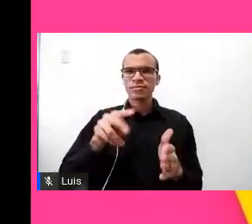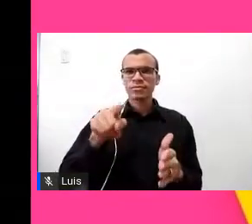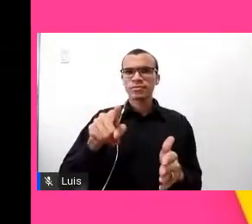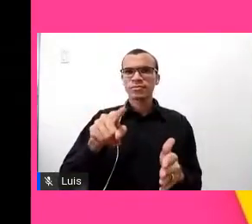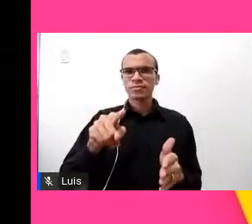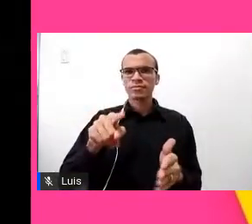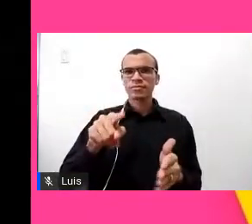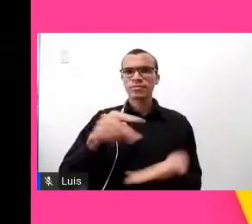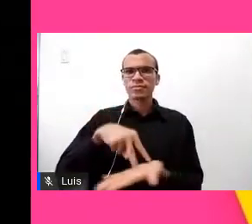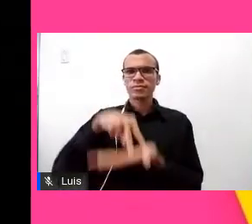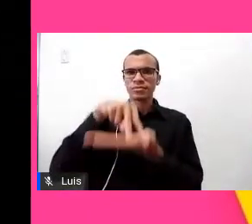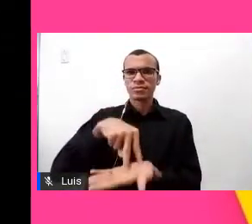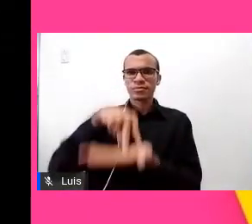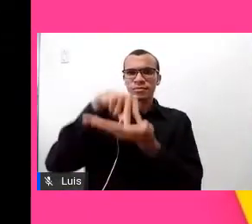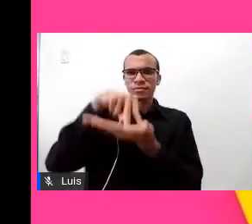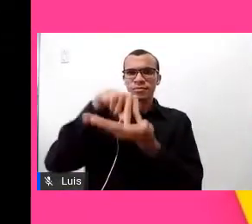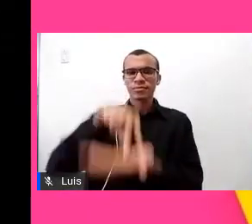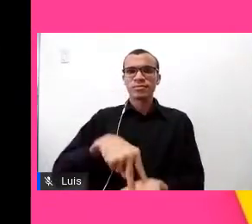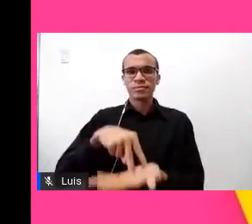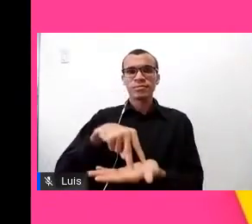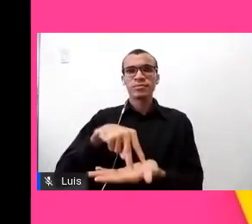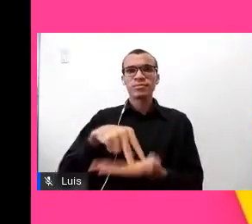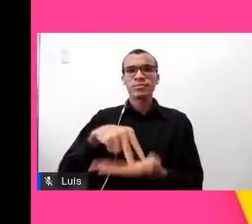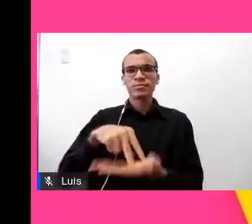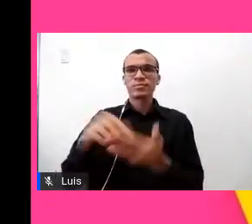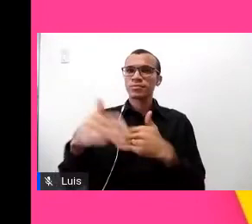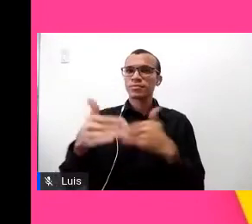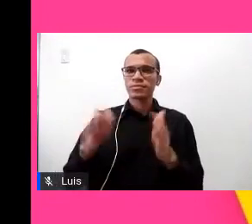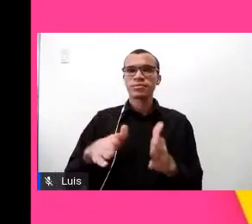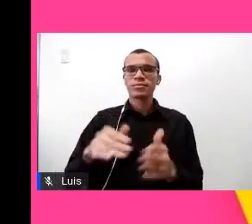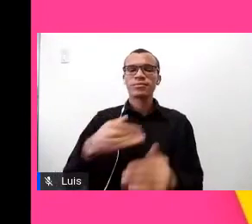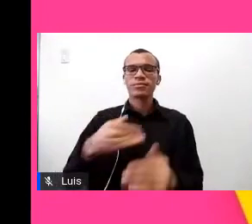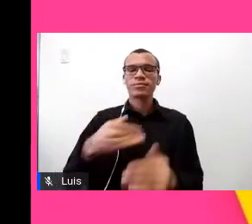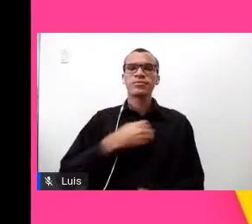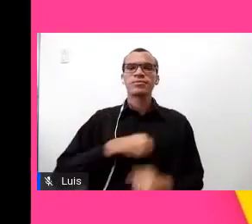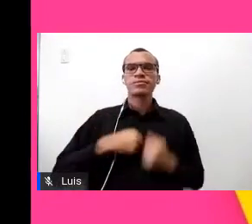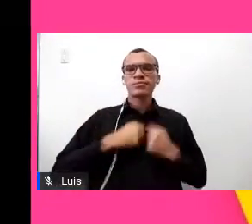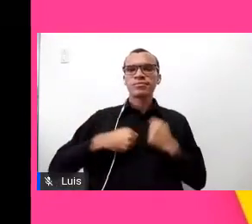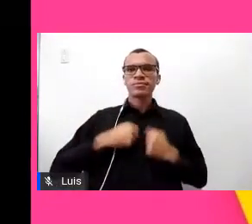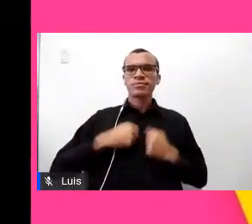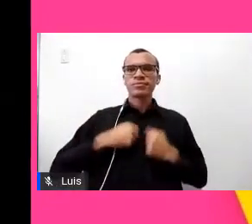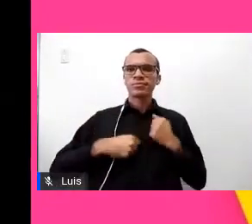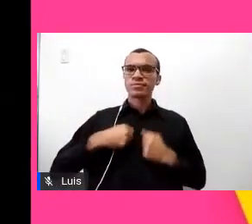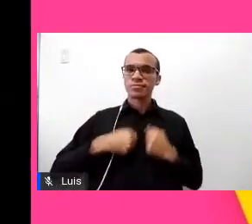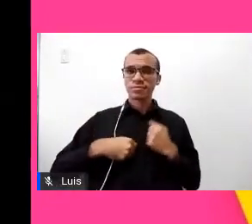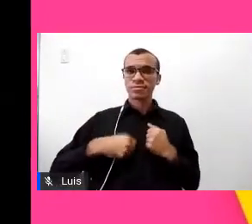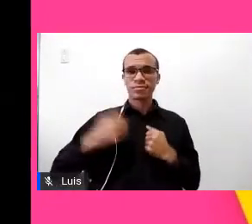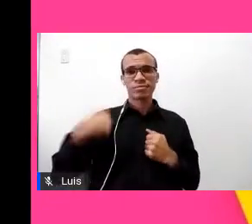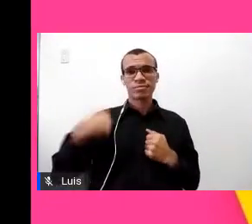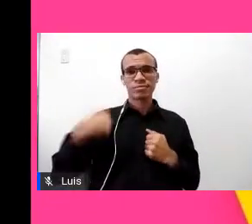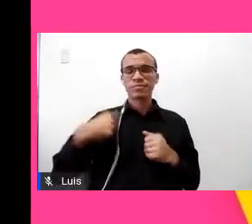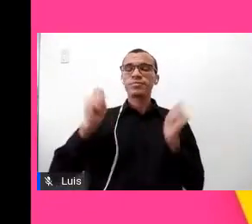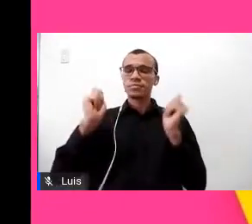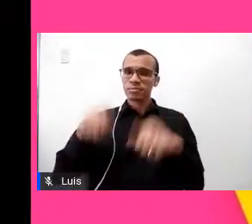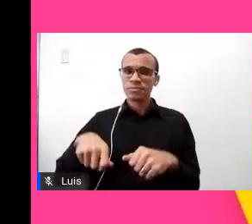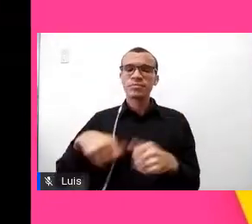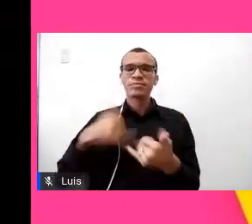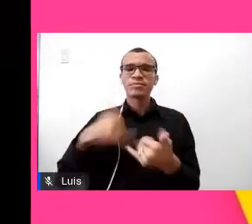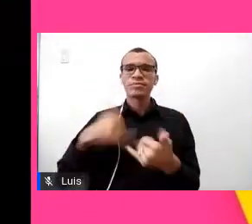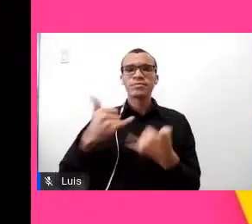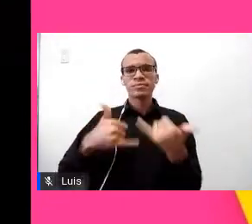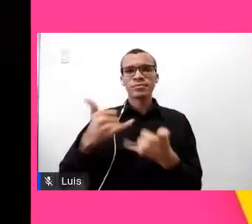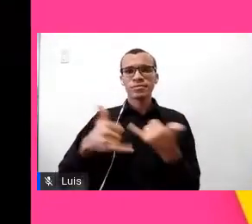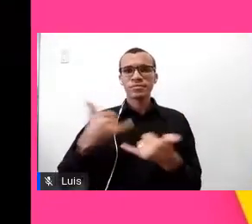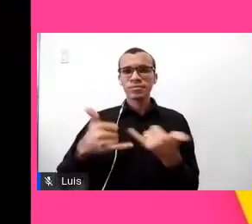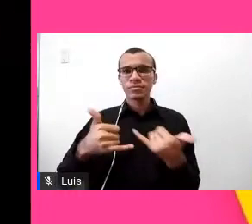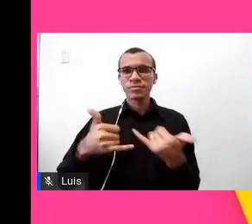é uma caixa de sabonete, entendeu? E eu posso brincar, eu posso construir uma história e o aluno tem que